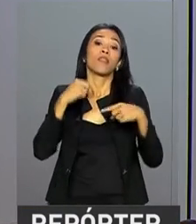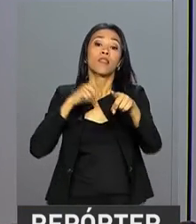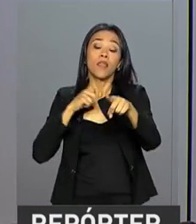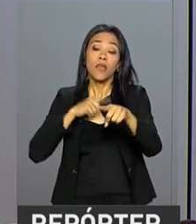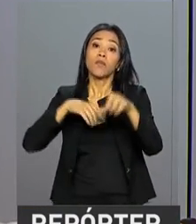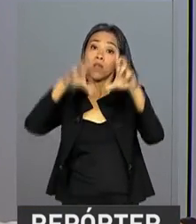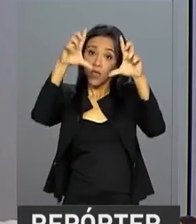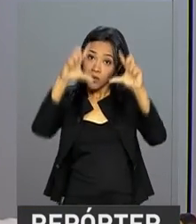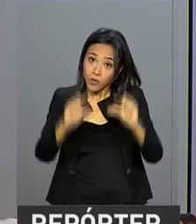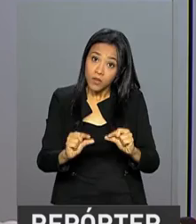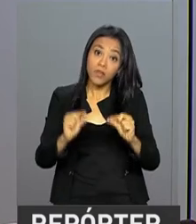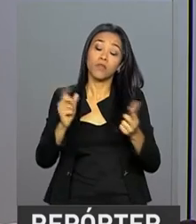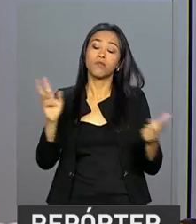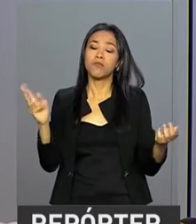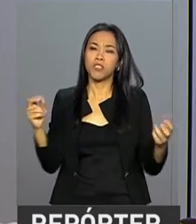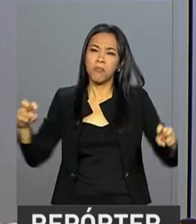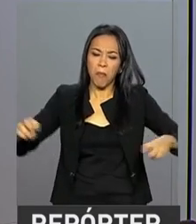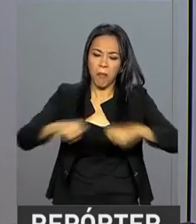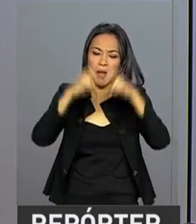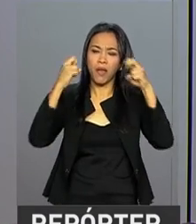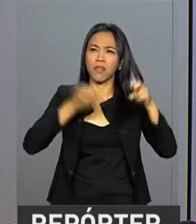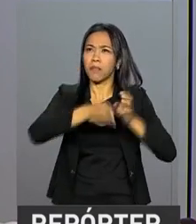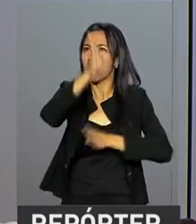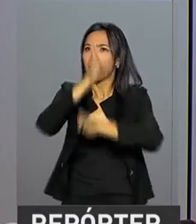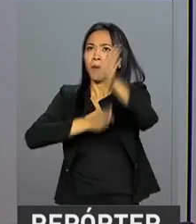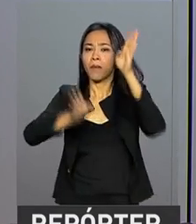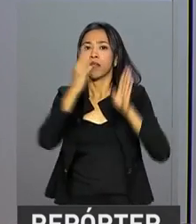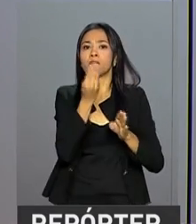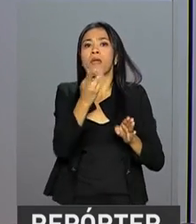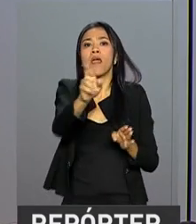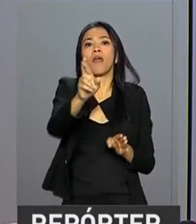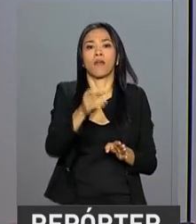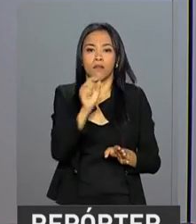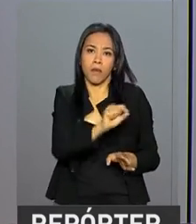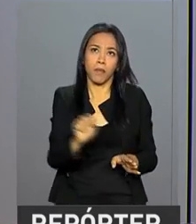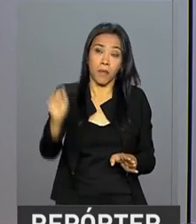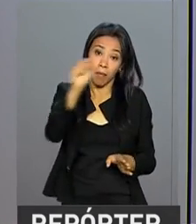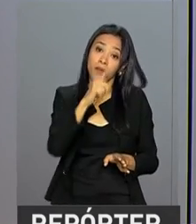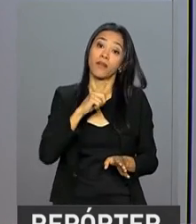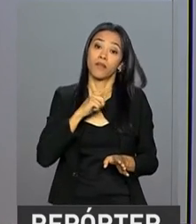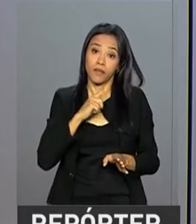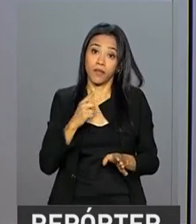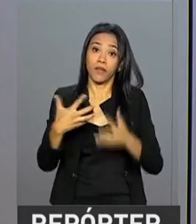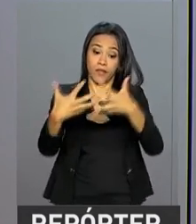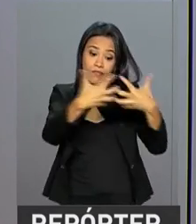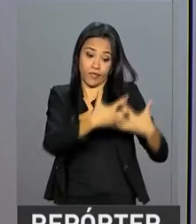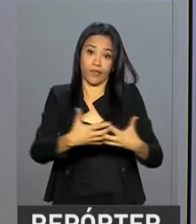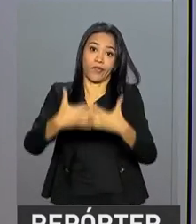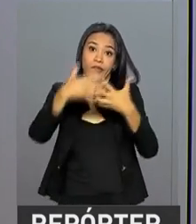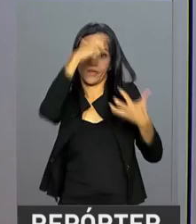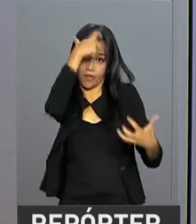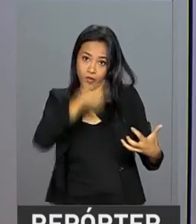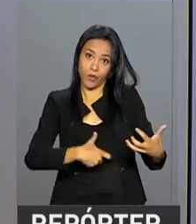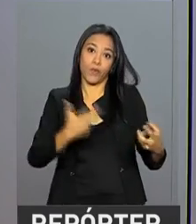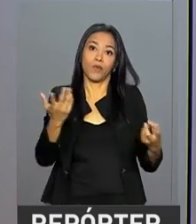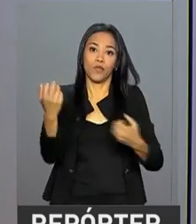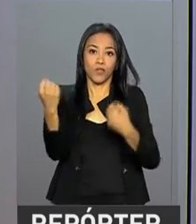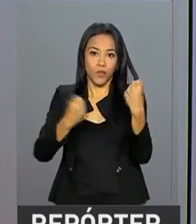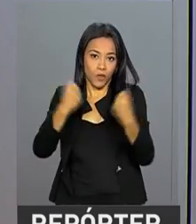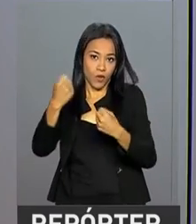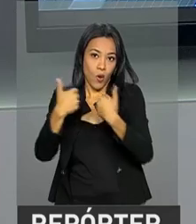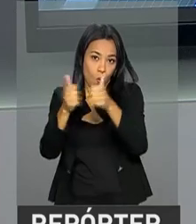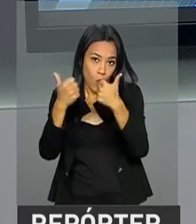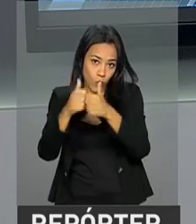de acidentalidade de acidentes nas rodovias federais envolvendo veículos dessas categorias de caminhões ônibus e